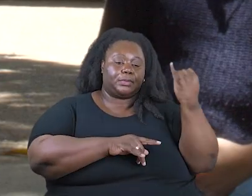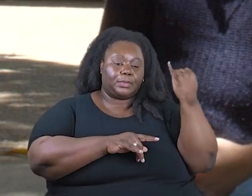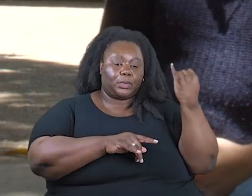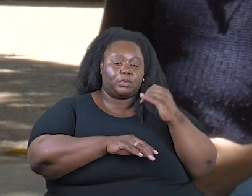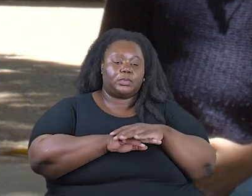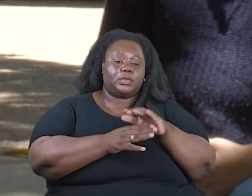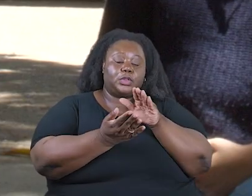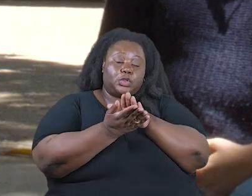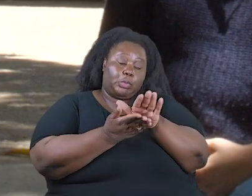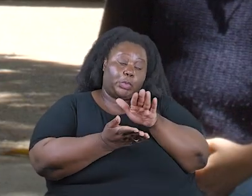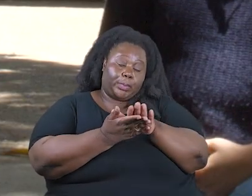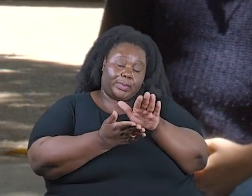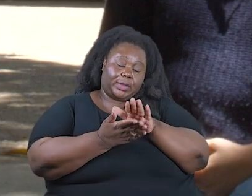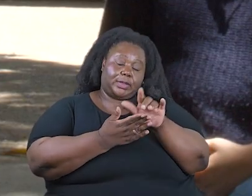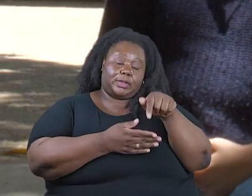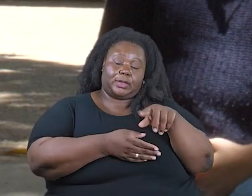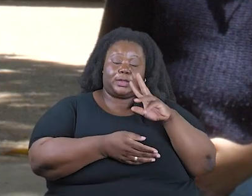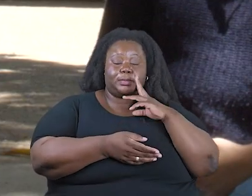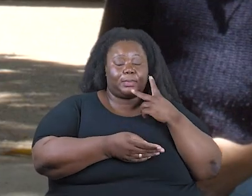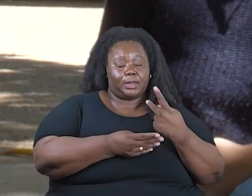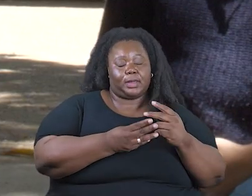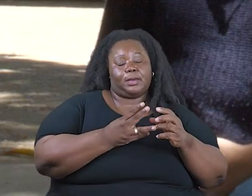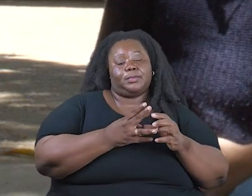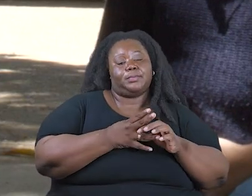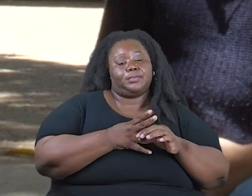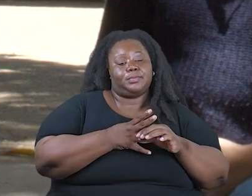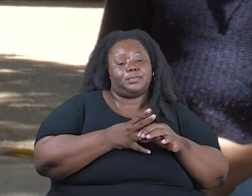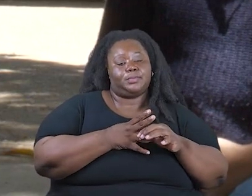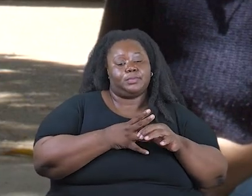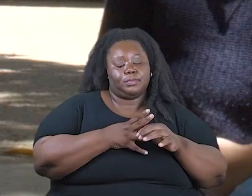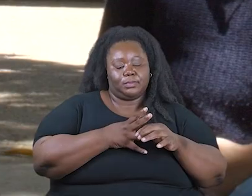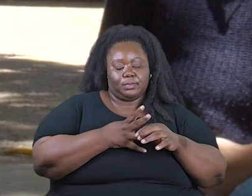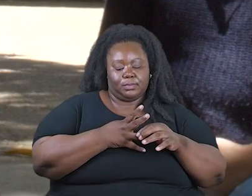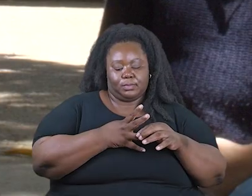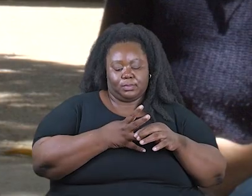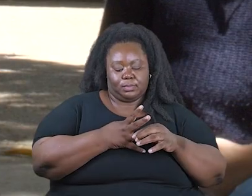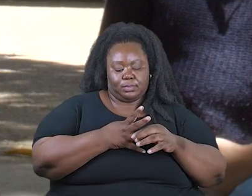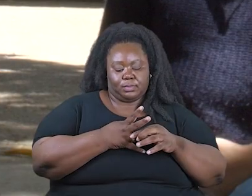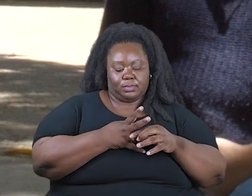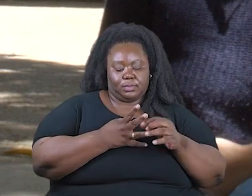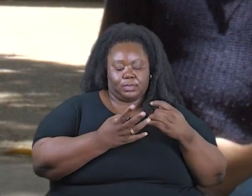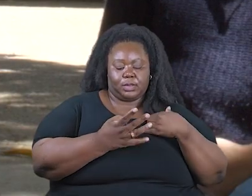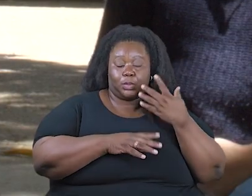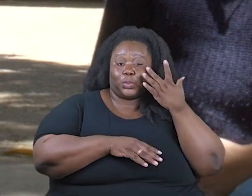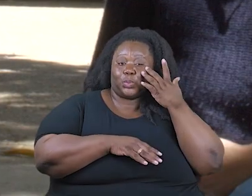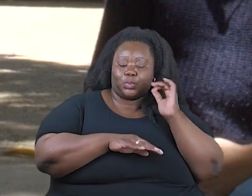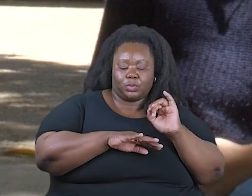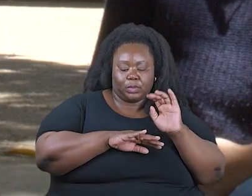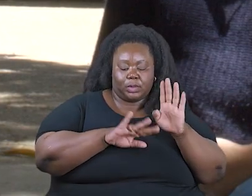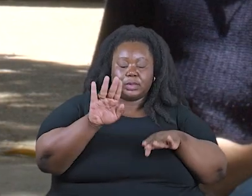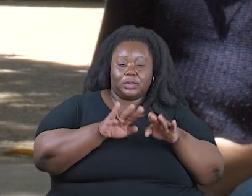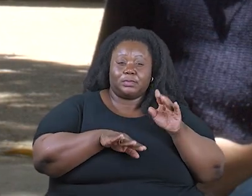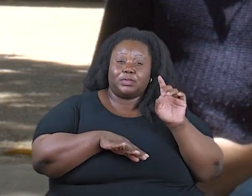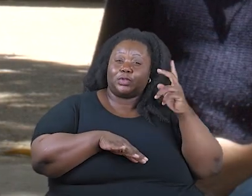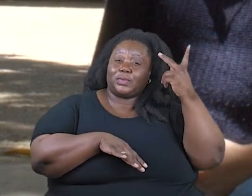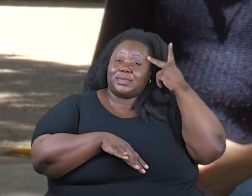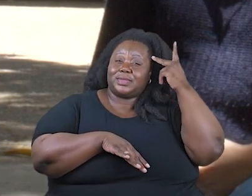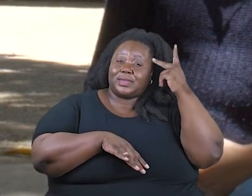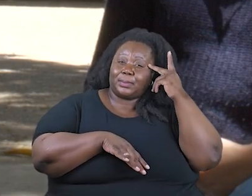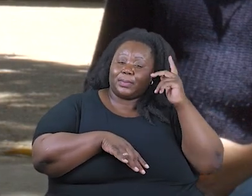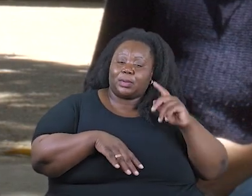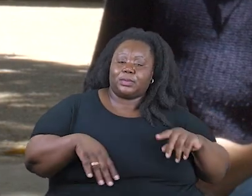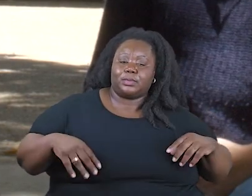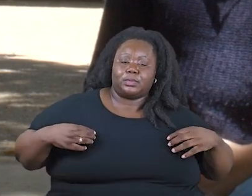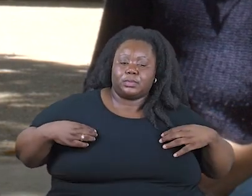importantes, assim, só de publicações aqui em Belo Horizonte, né? Eu não sei, talvez só em São Paulo